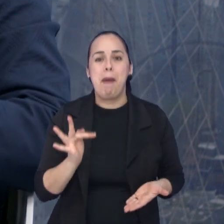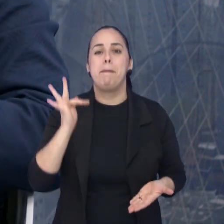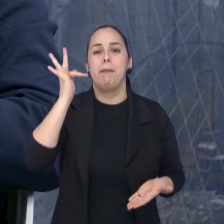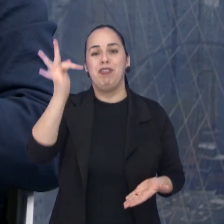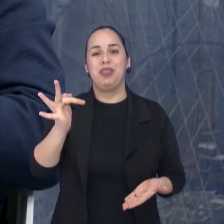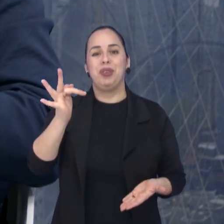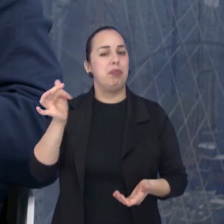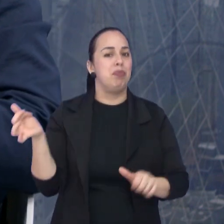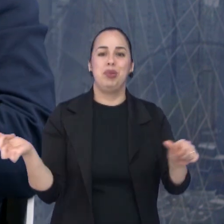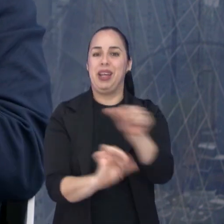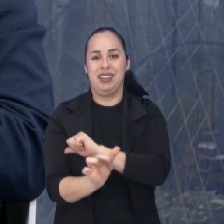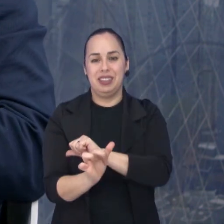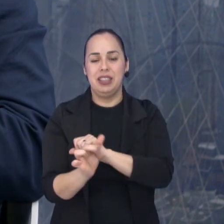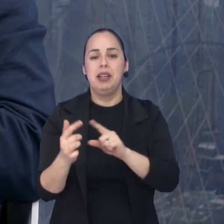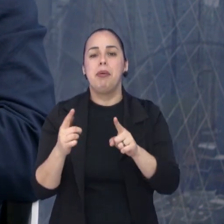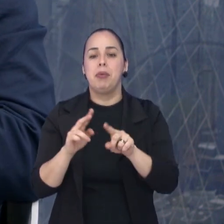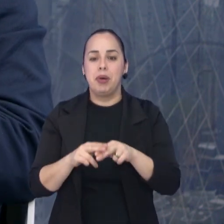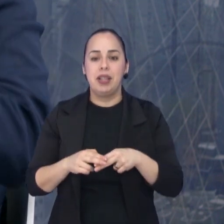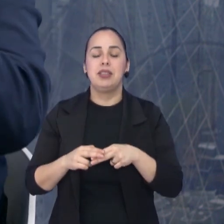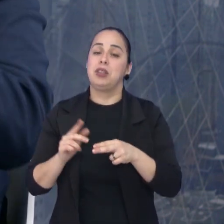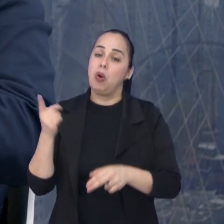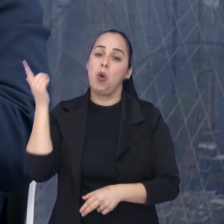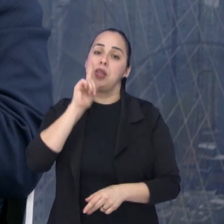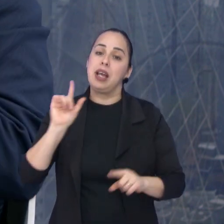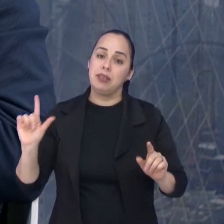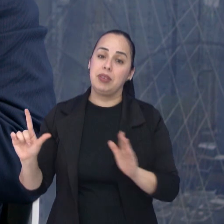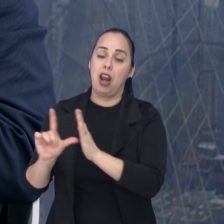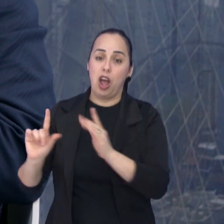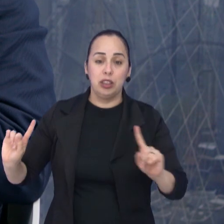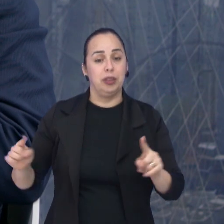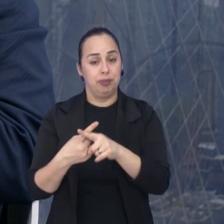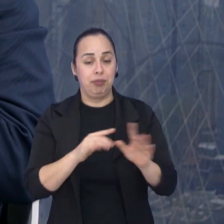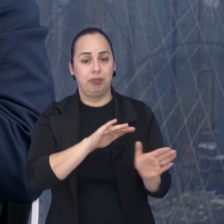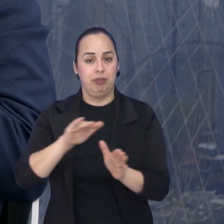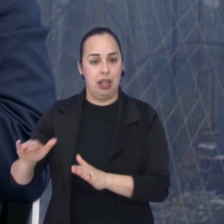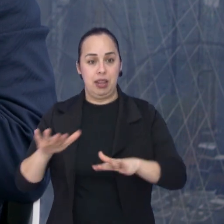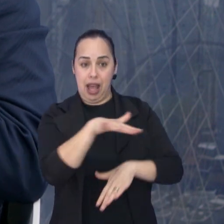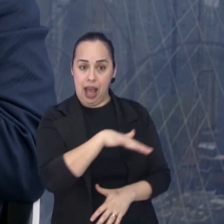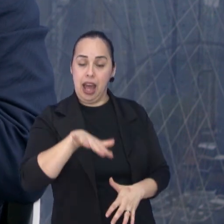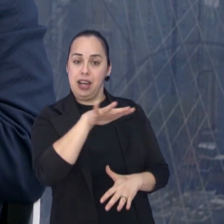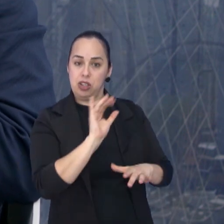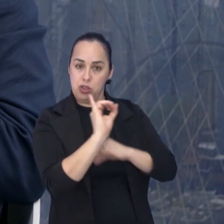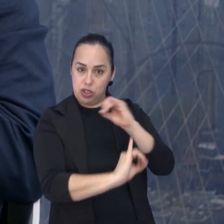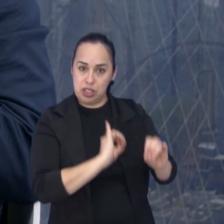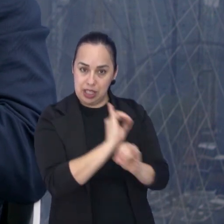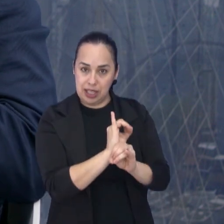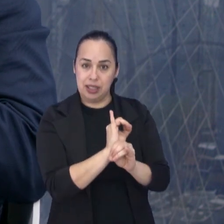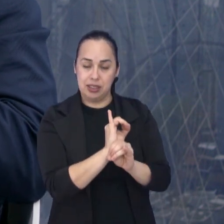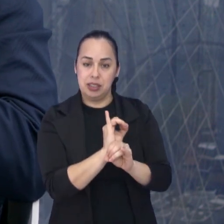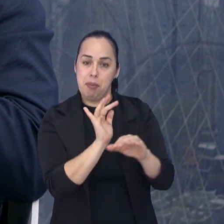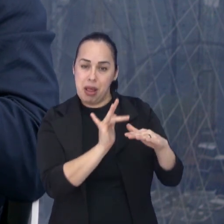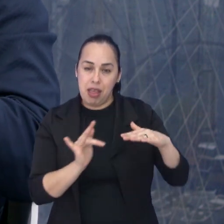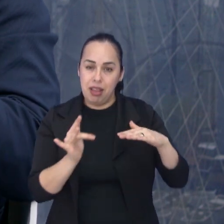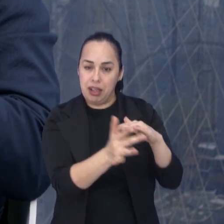seu valor em termos de diferencial de mercado e competitividade. E o mundo digital, tem um amigo meu que diz que você ir para a internet, para redes